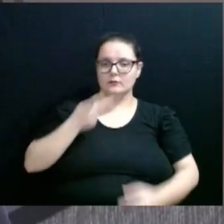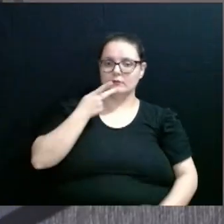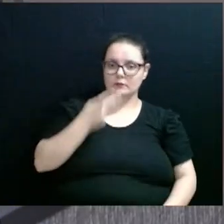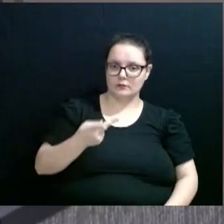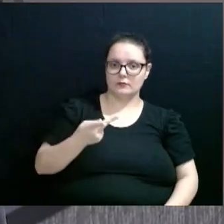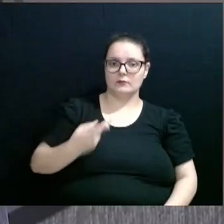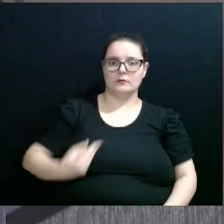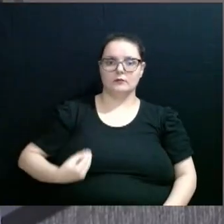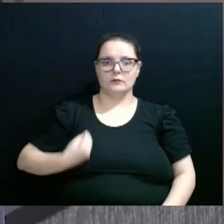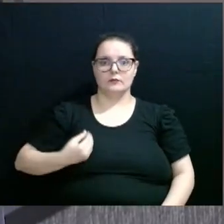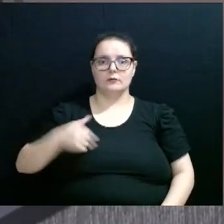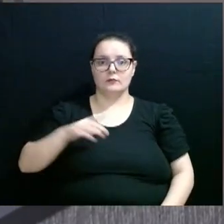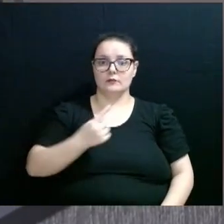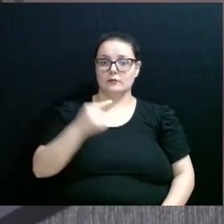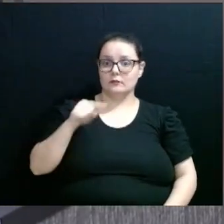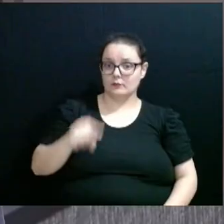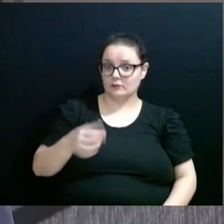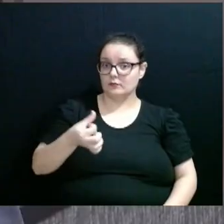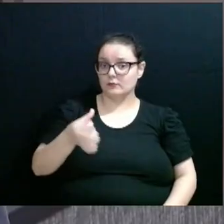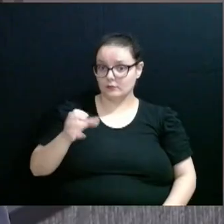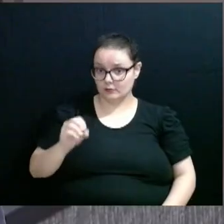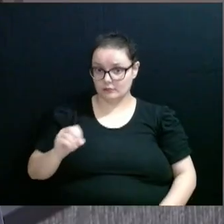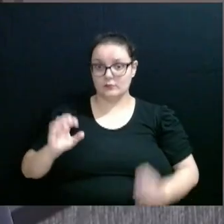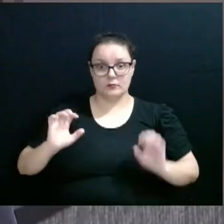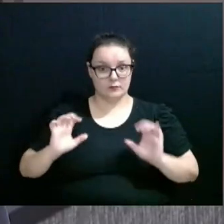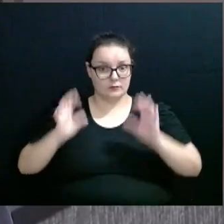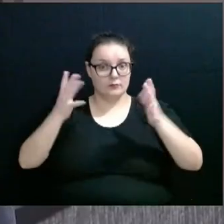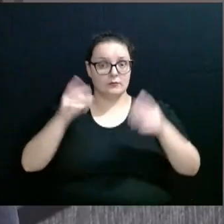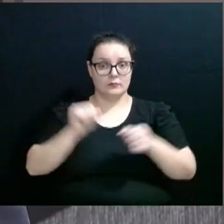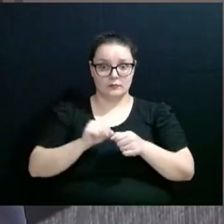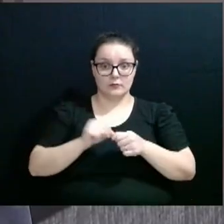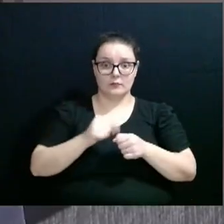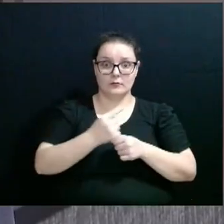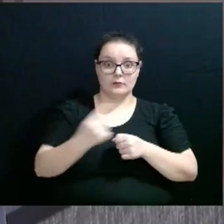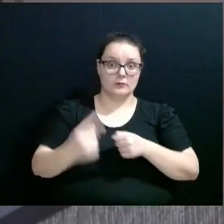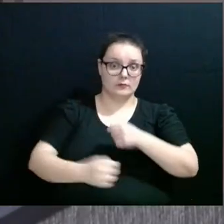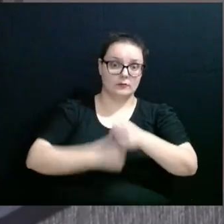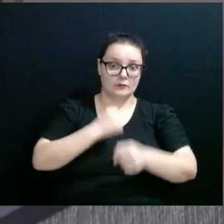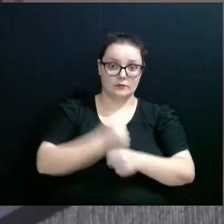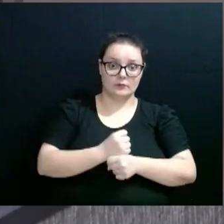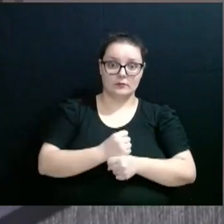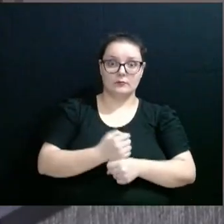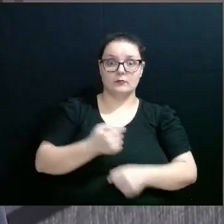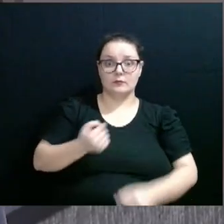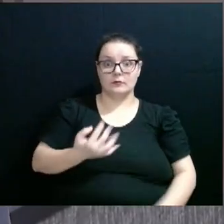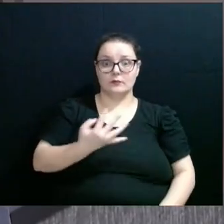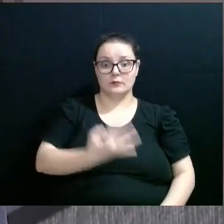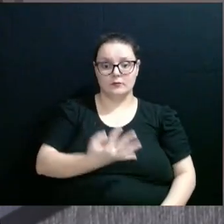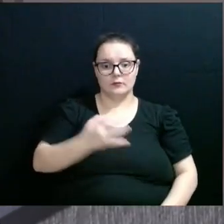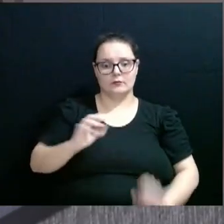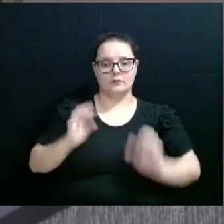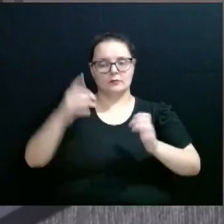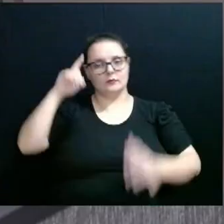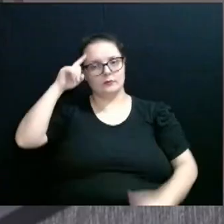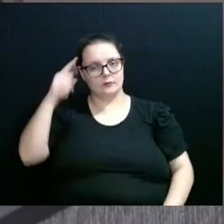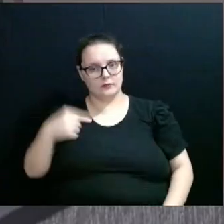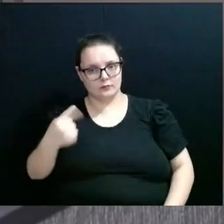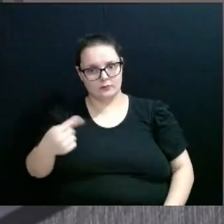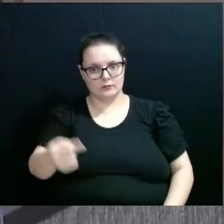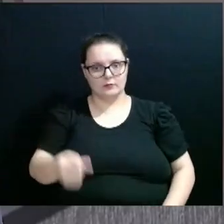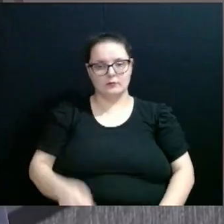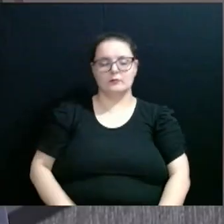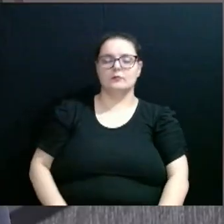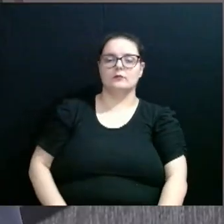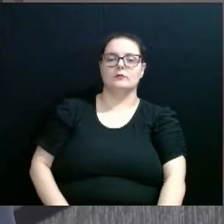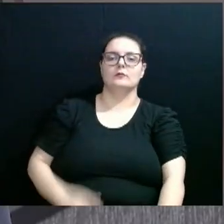de 1.600 eventos feitos ao ano, quase 4 por dia, então nós precisávamos e